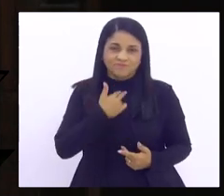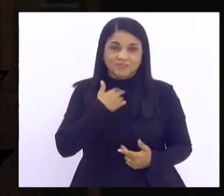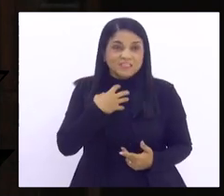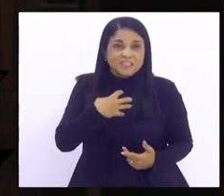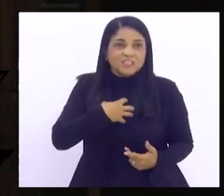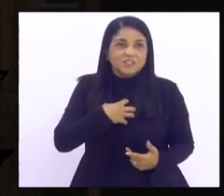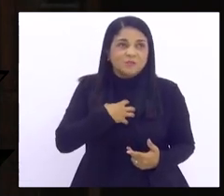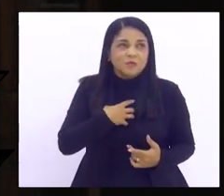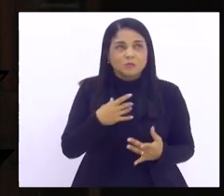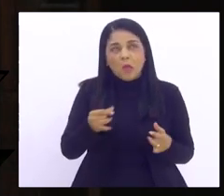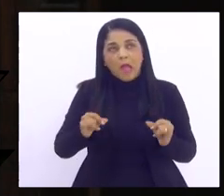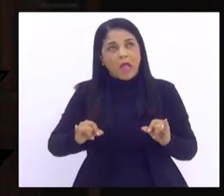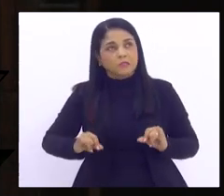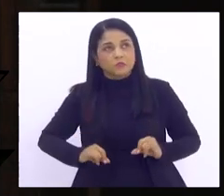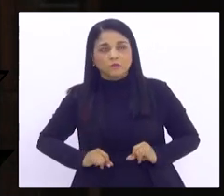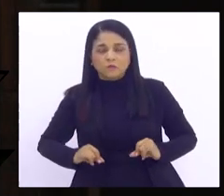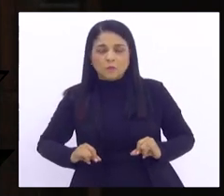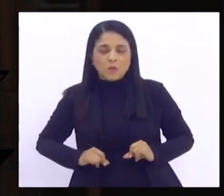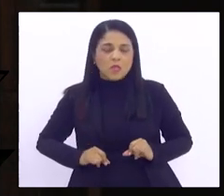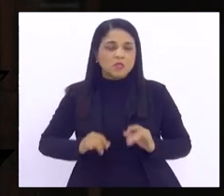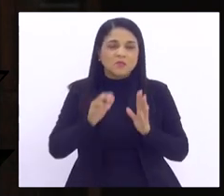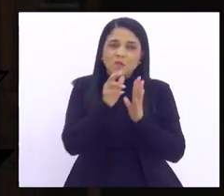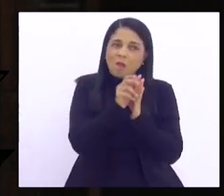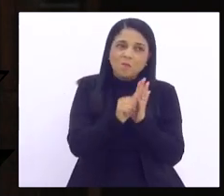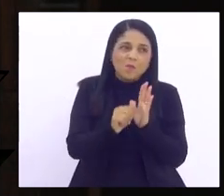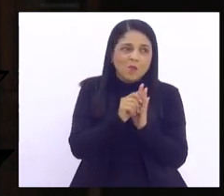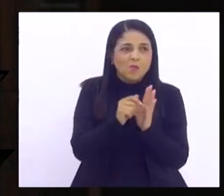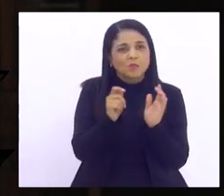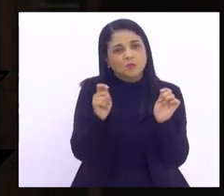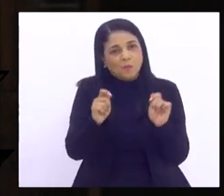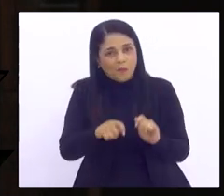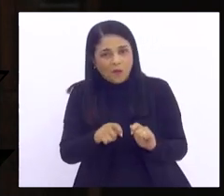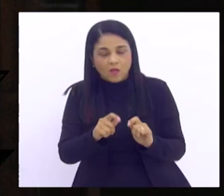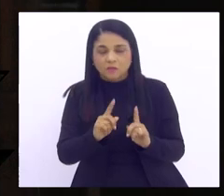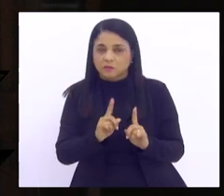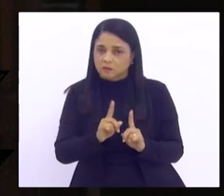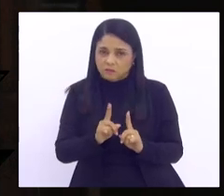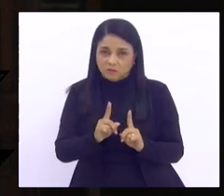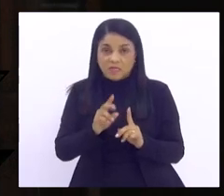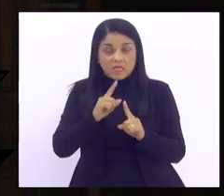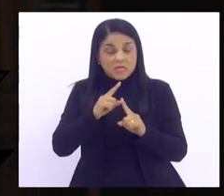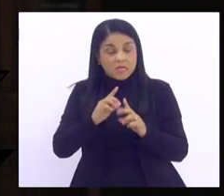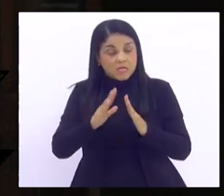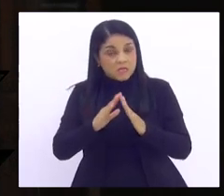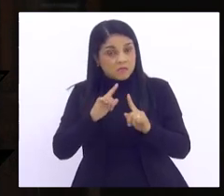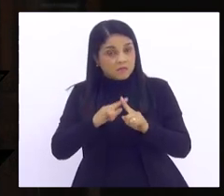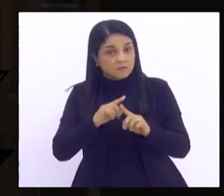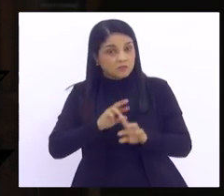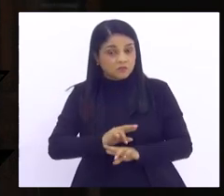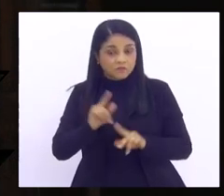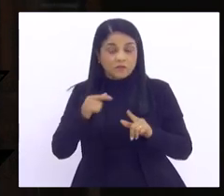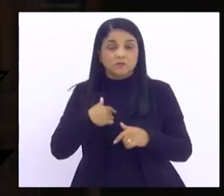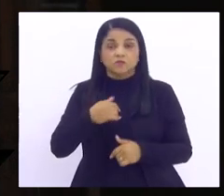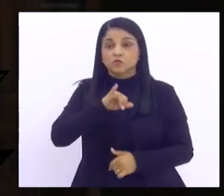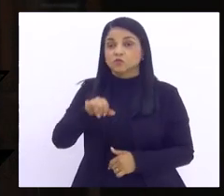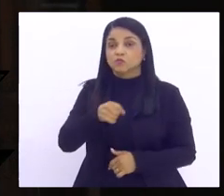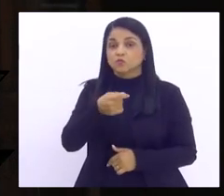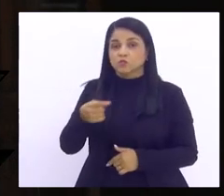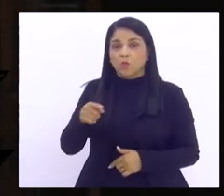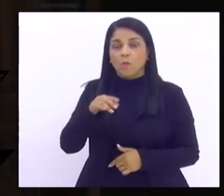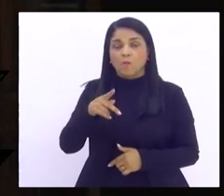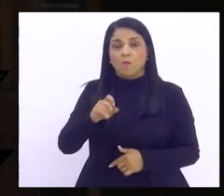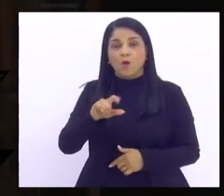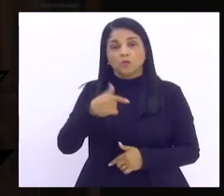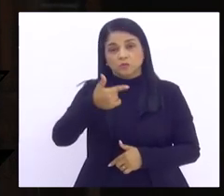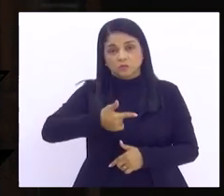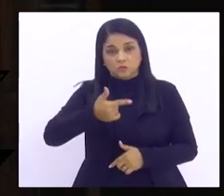está sofrendo muito, vamos fazer o aborto. Isso aqui é o que diz São João Paulo II. Muitas vezes